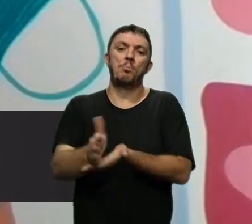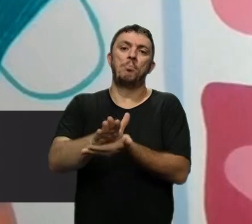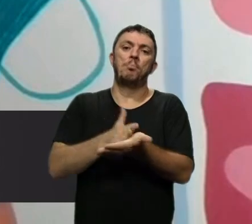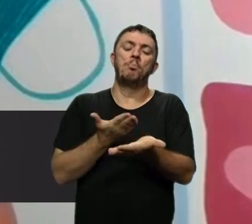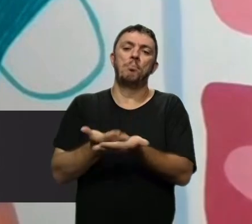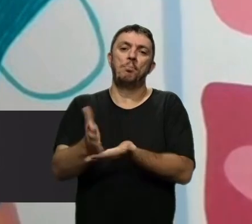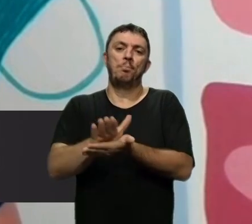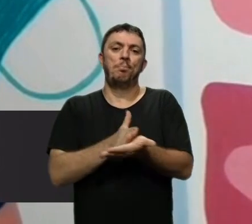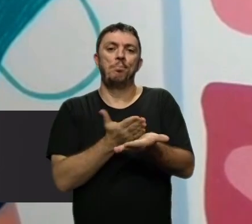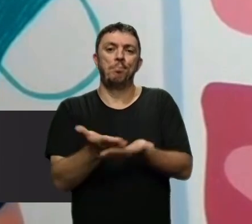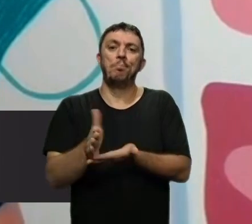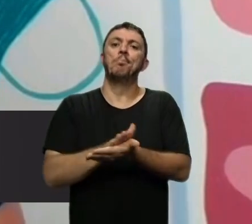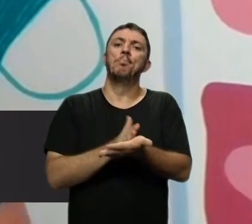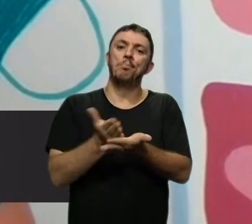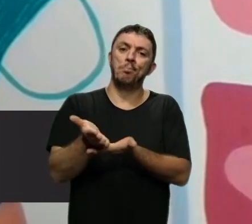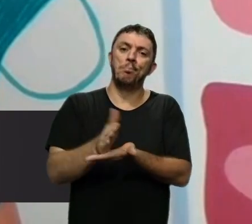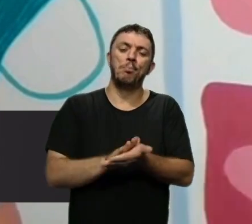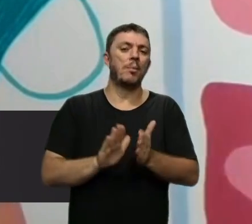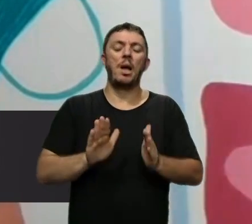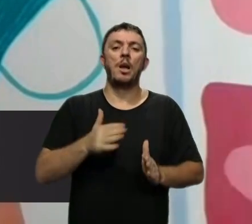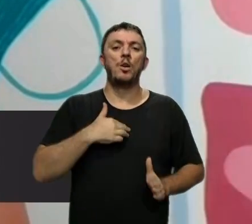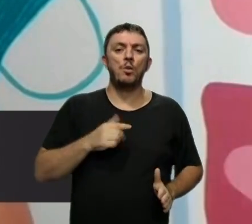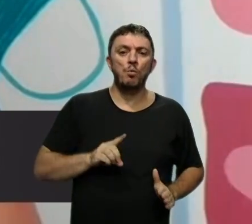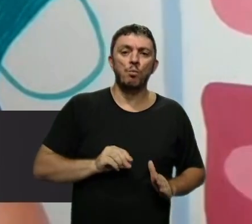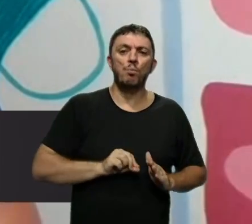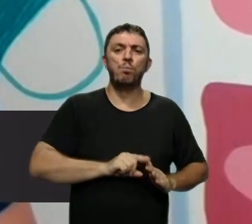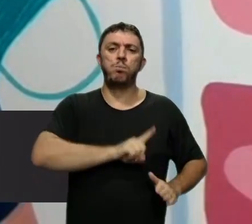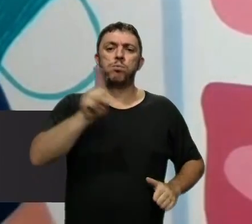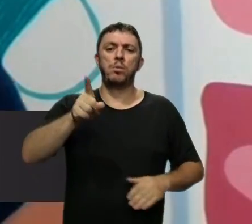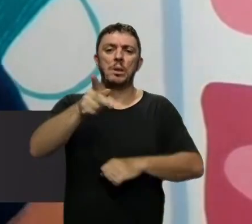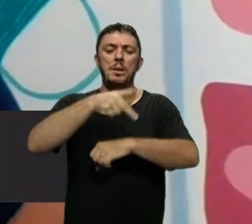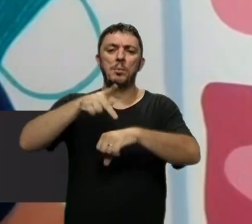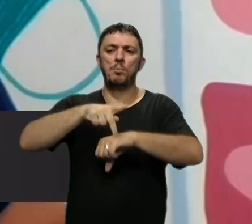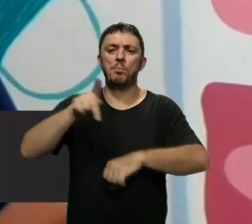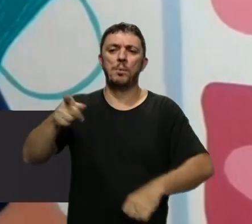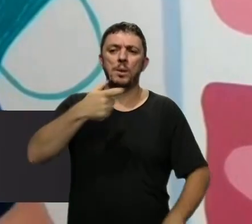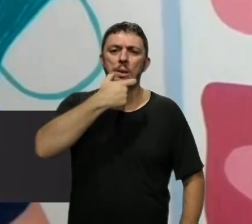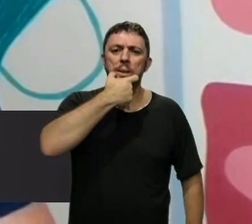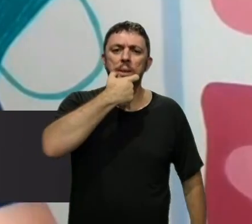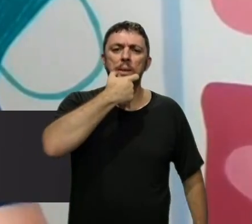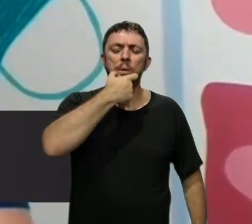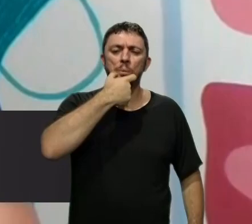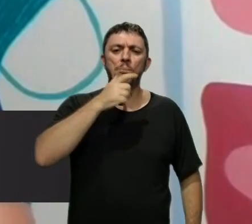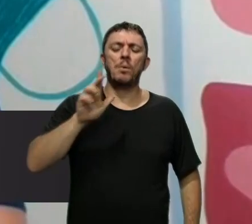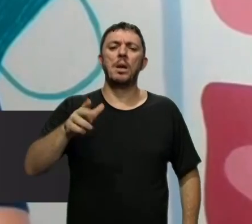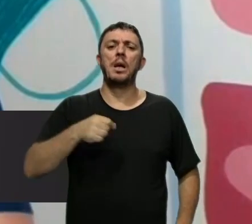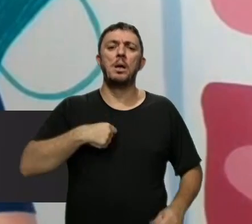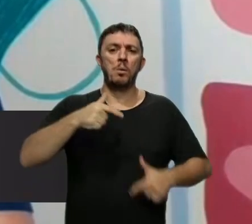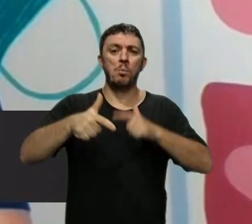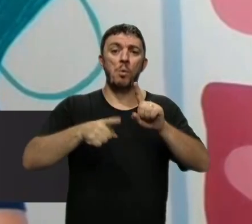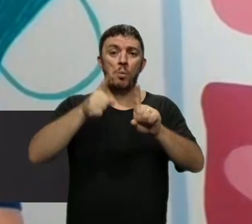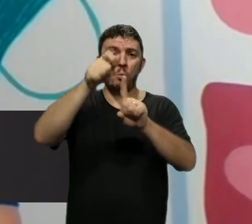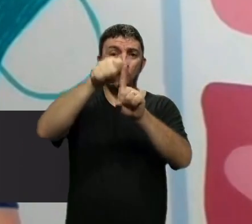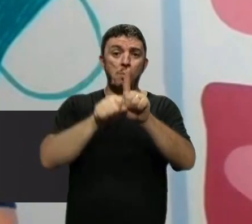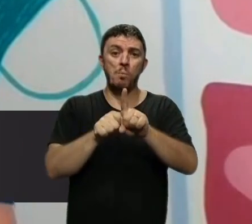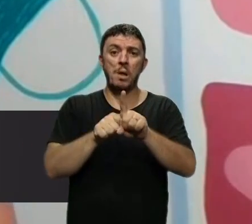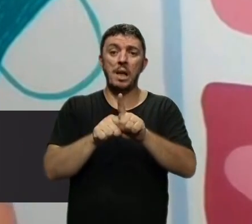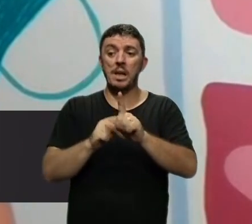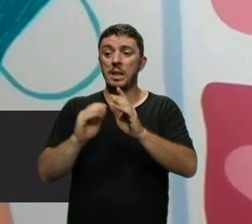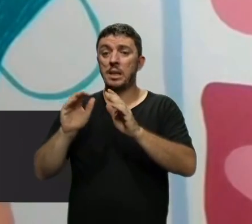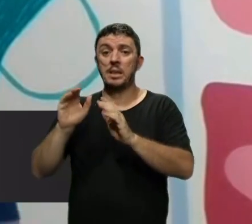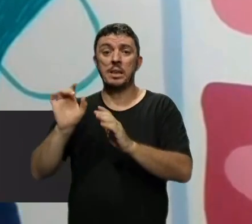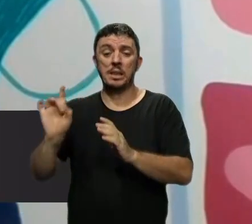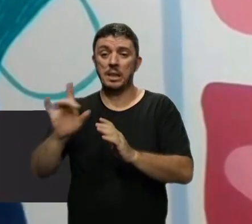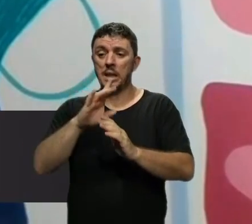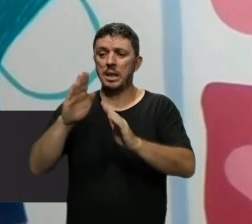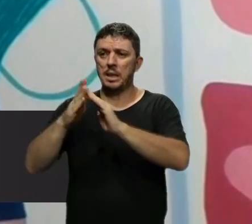aí eu fui para a Inglaterra e trabalhei lá por um mês diretamente, né, nessas escolas, que